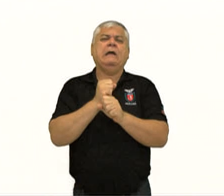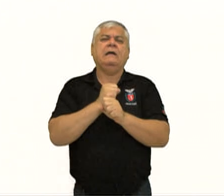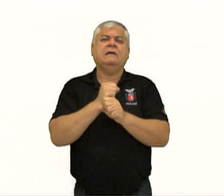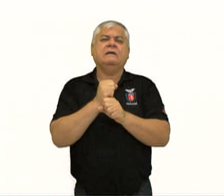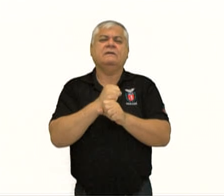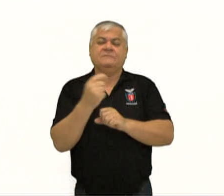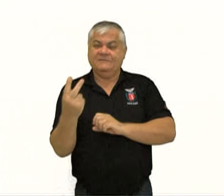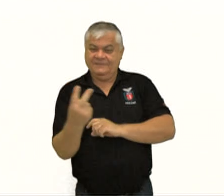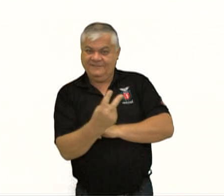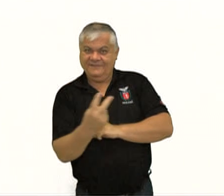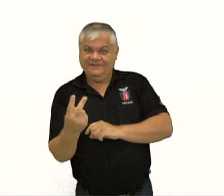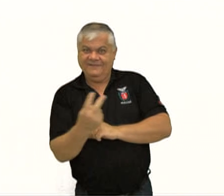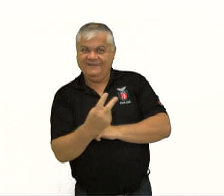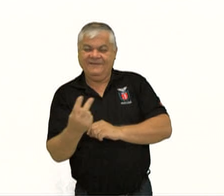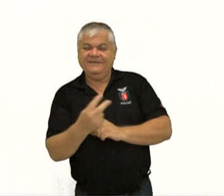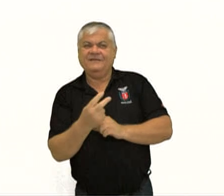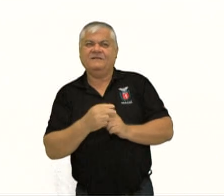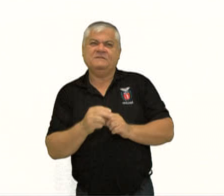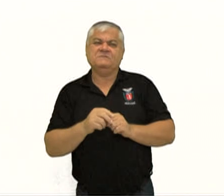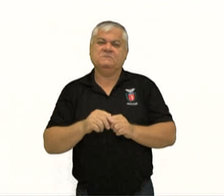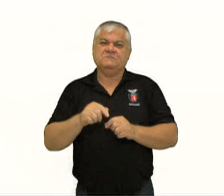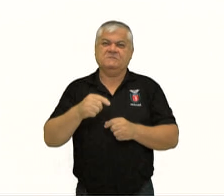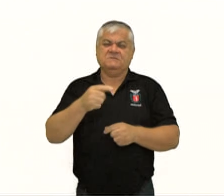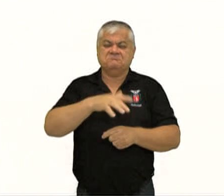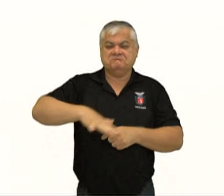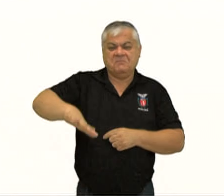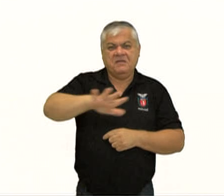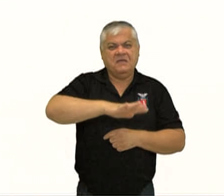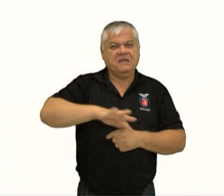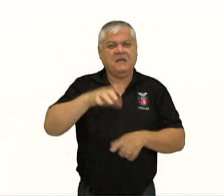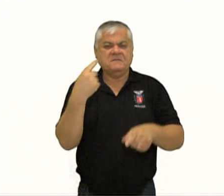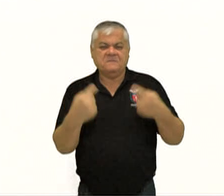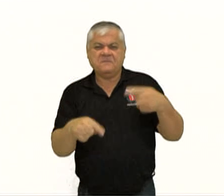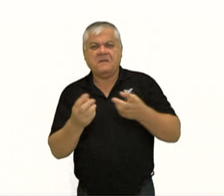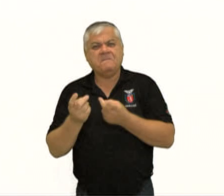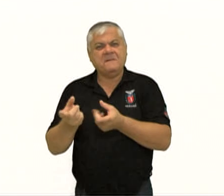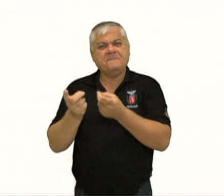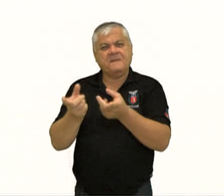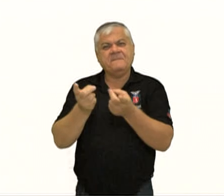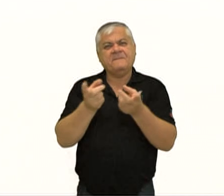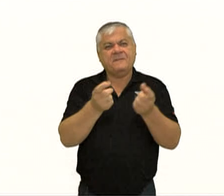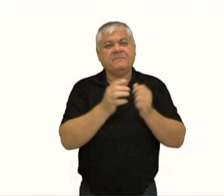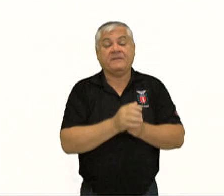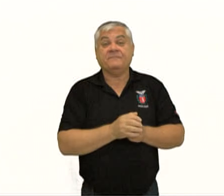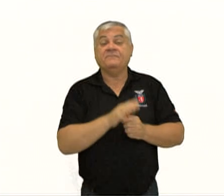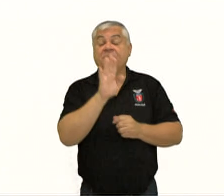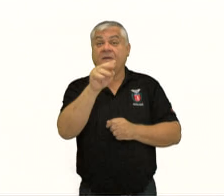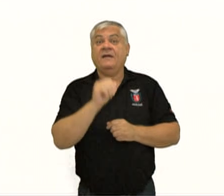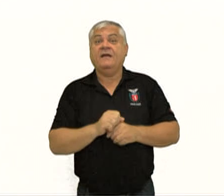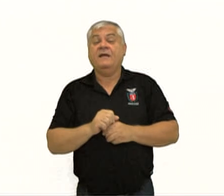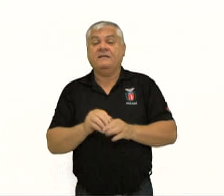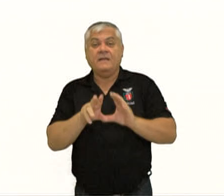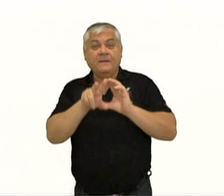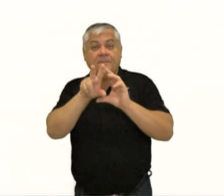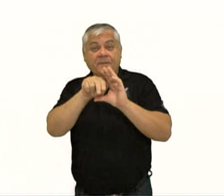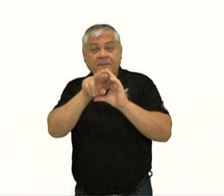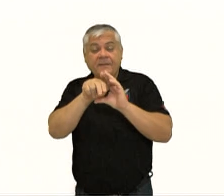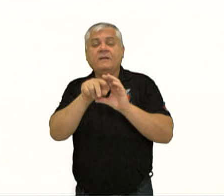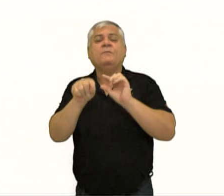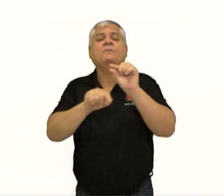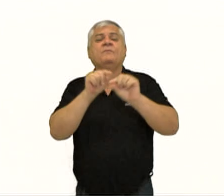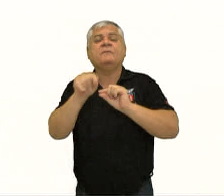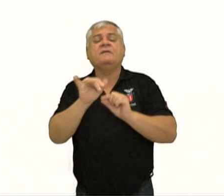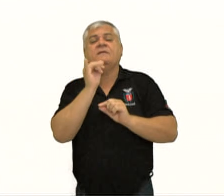depender das forças normais do mercado. Mas fora do mainstream e da dominância destas duas potências no mundo de